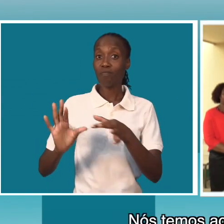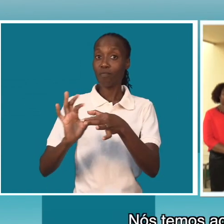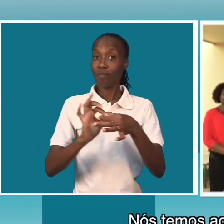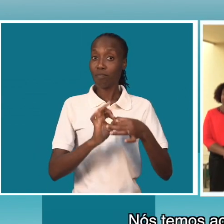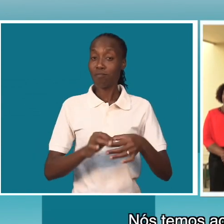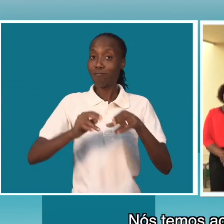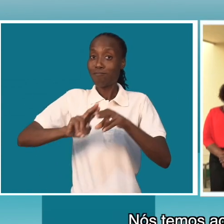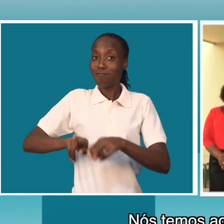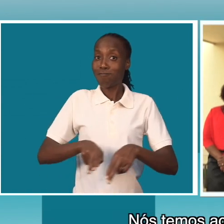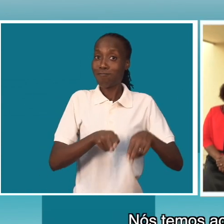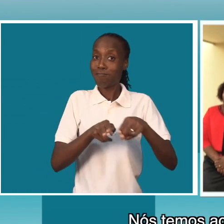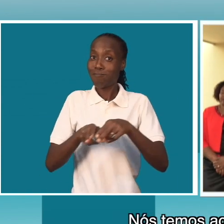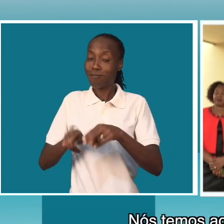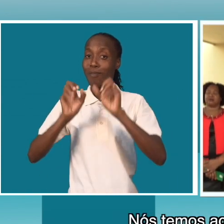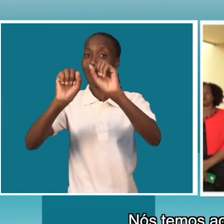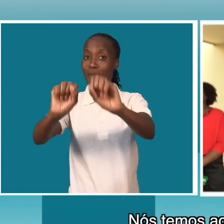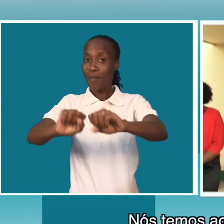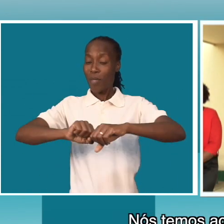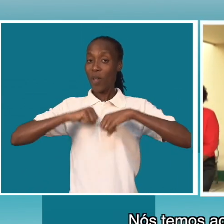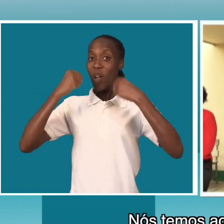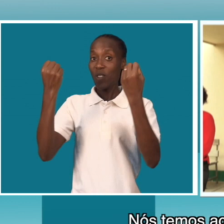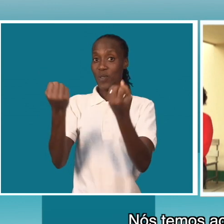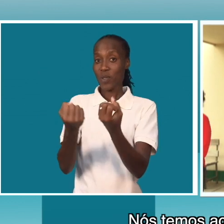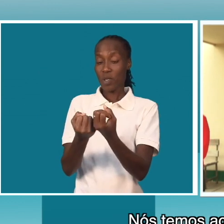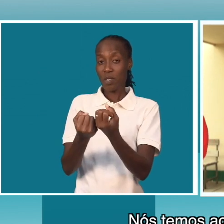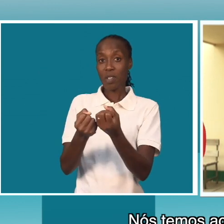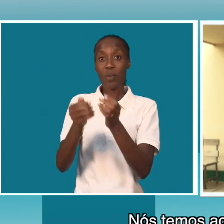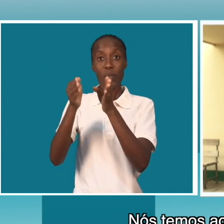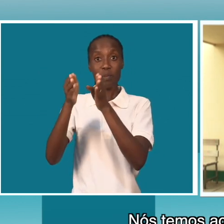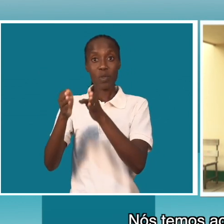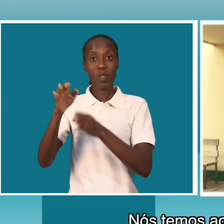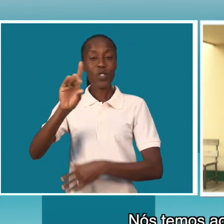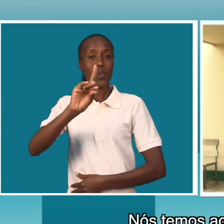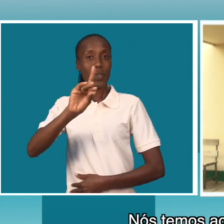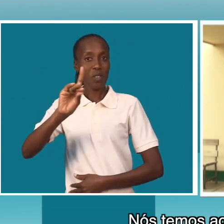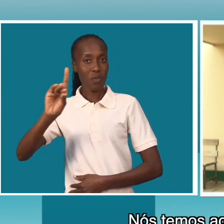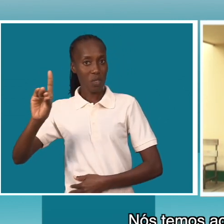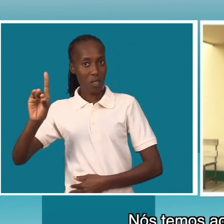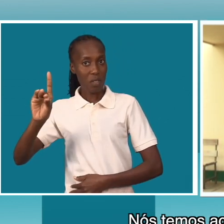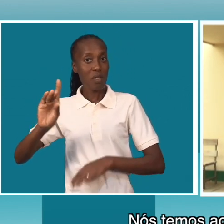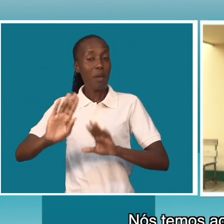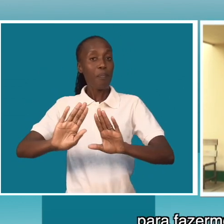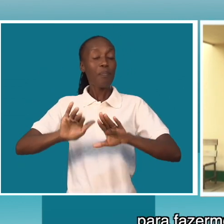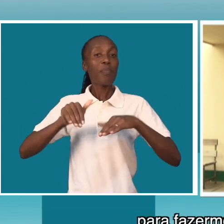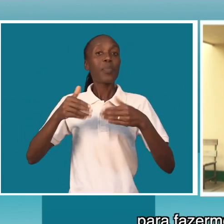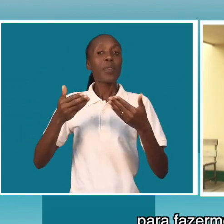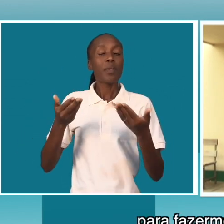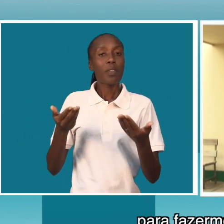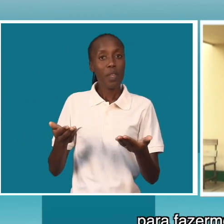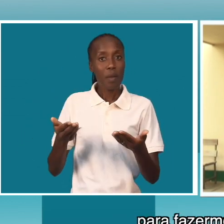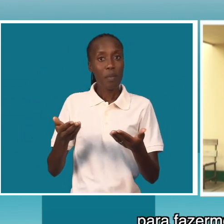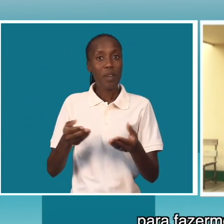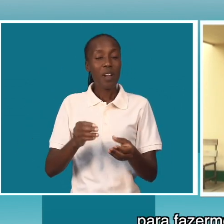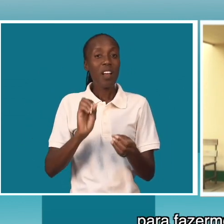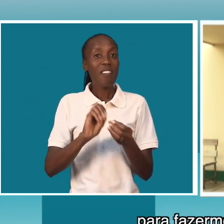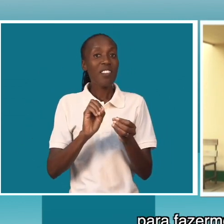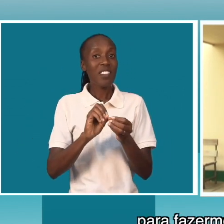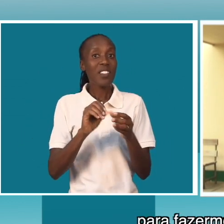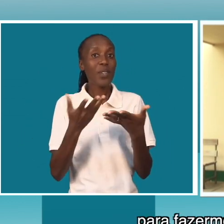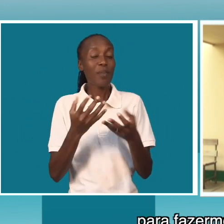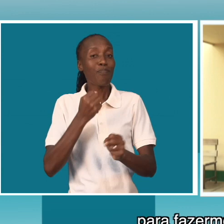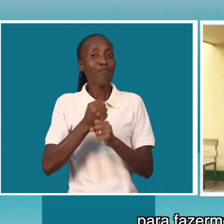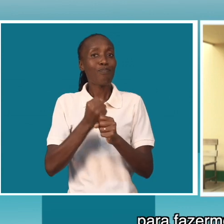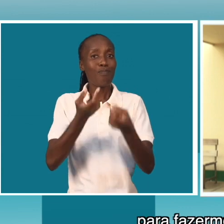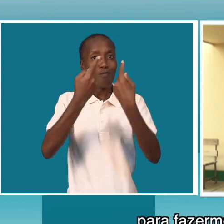acordos com associações de pessoas com deficiência, que é para fazermos um